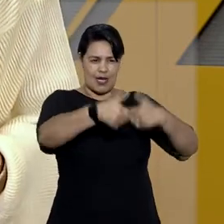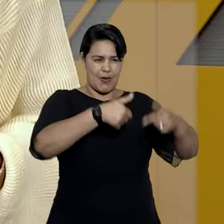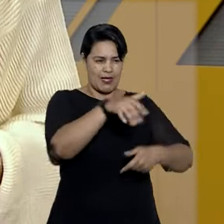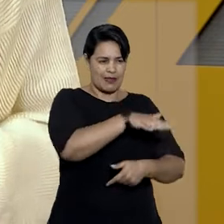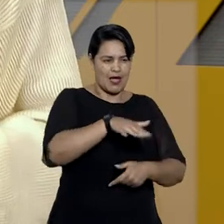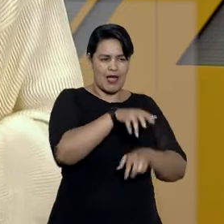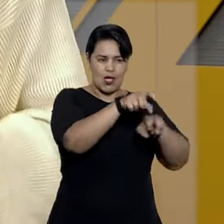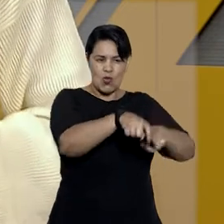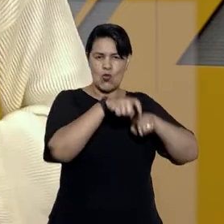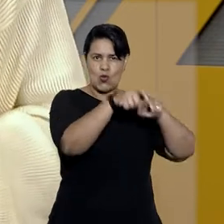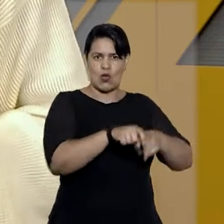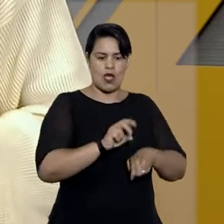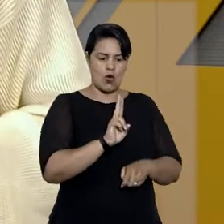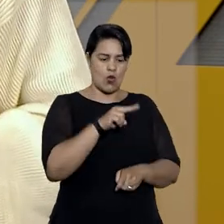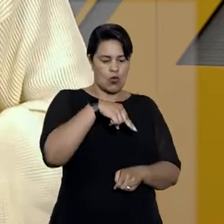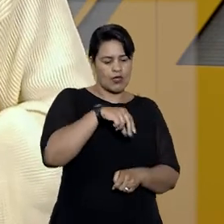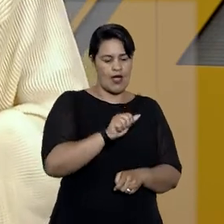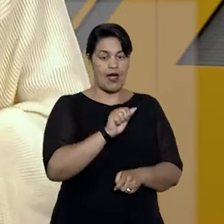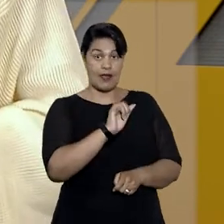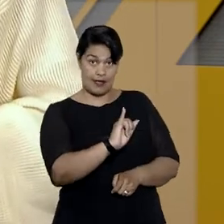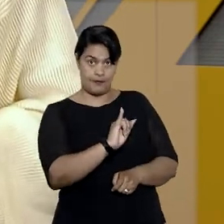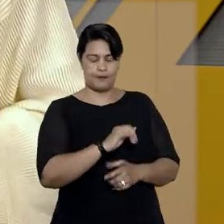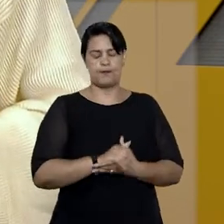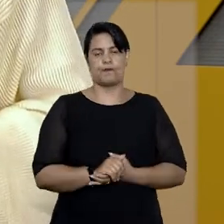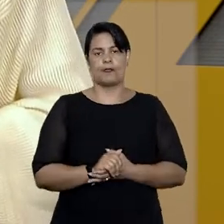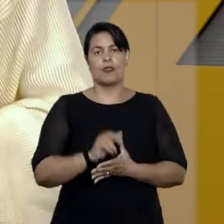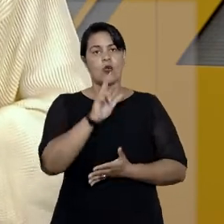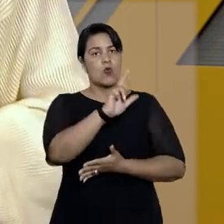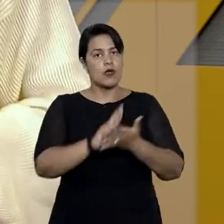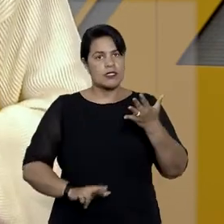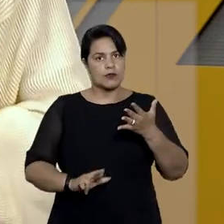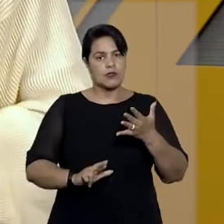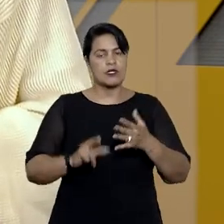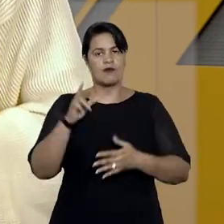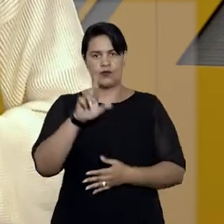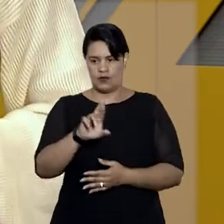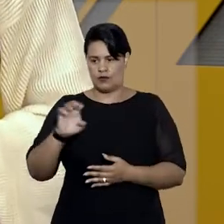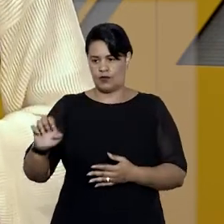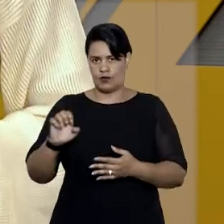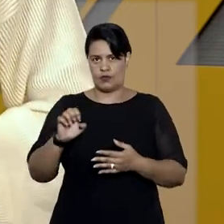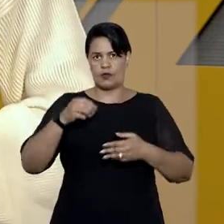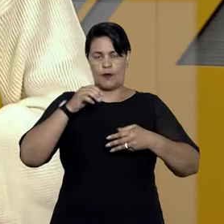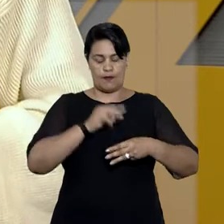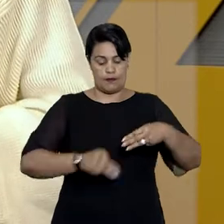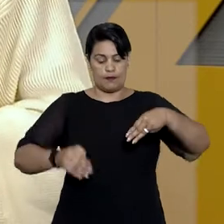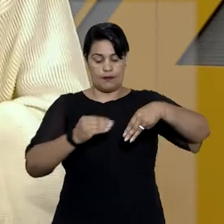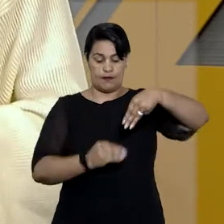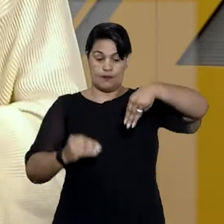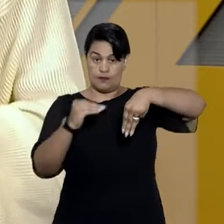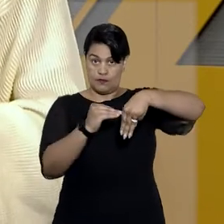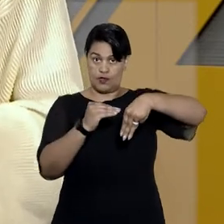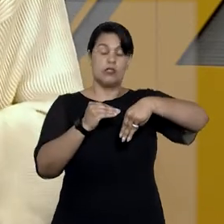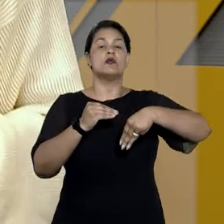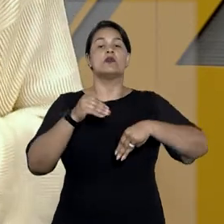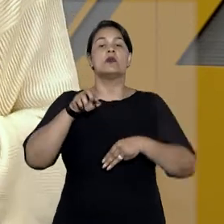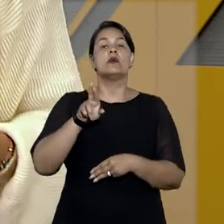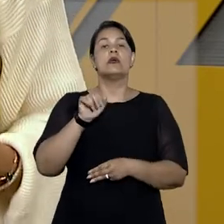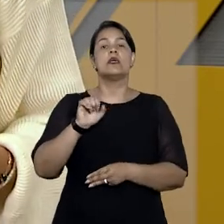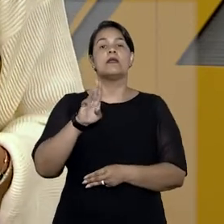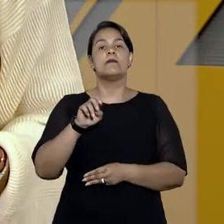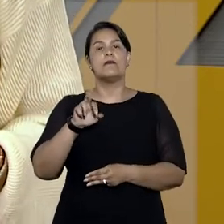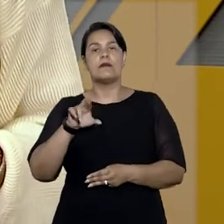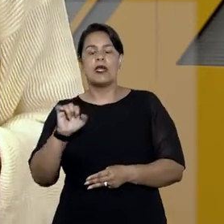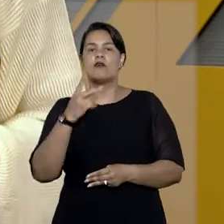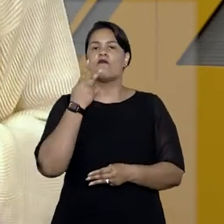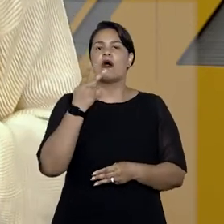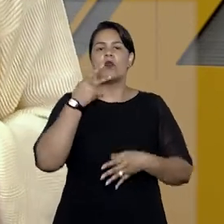trabalho rural no município mineiro de Unaí. O relator dos recursos especiais, ministro Ribeiro Dantas, explicou que, segundo a